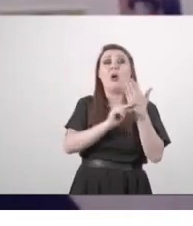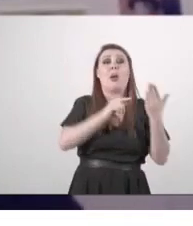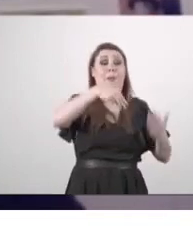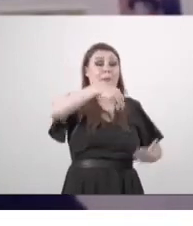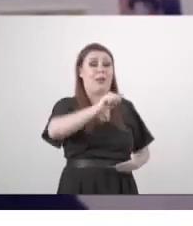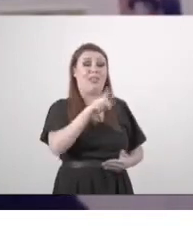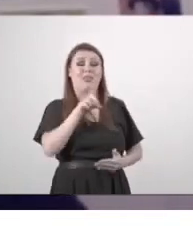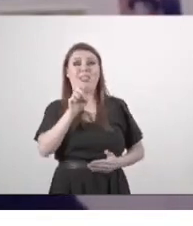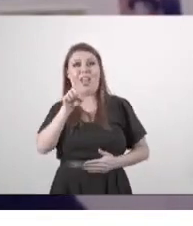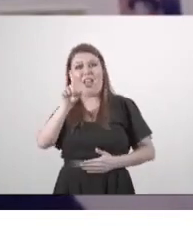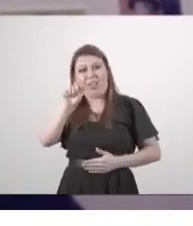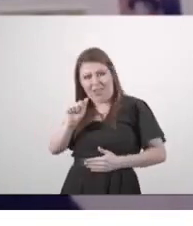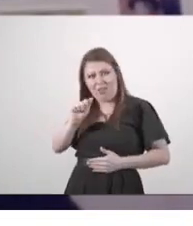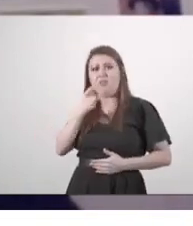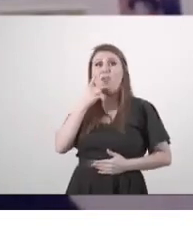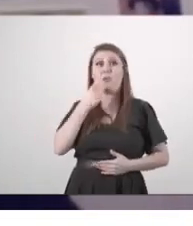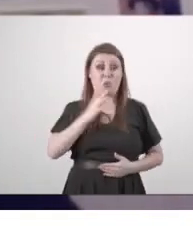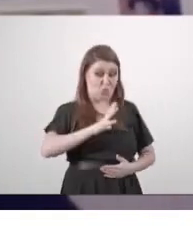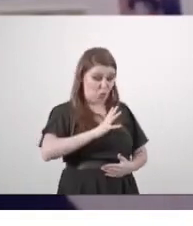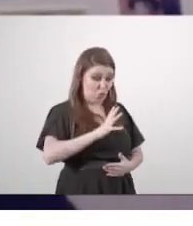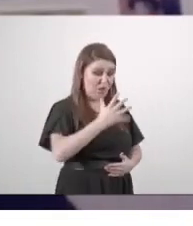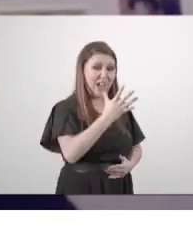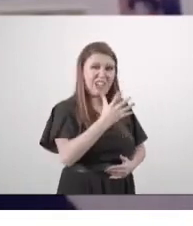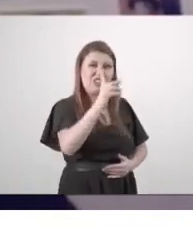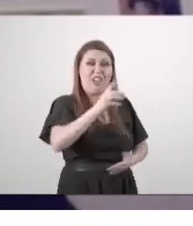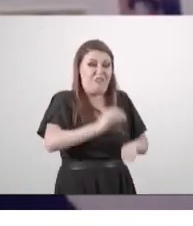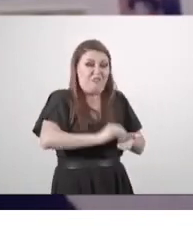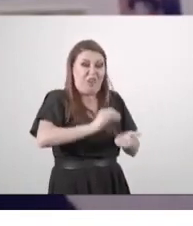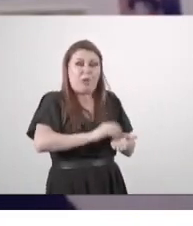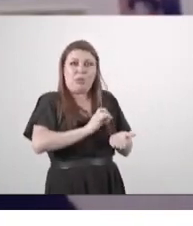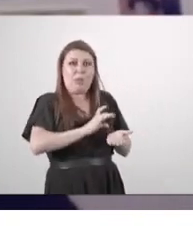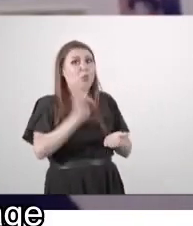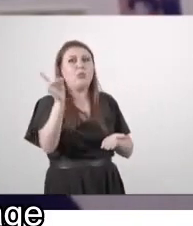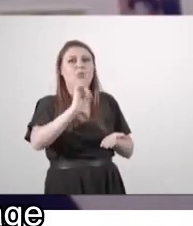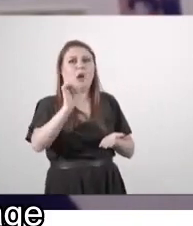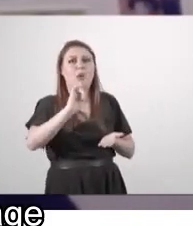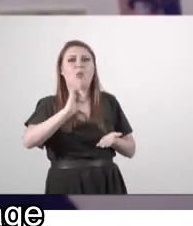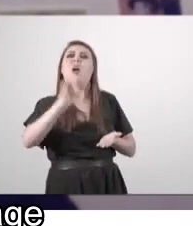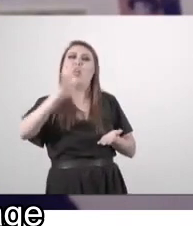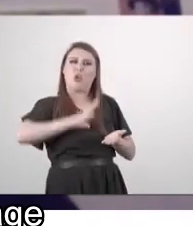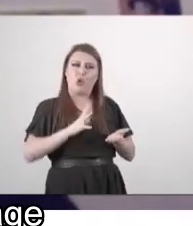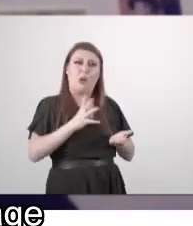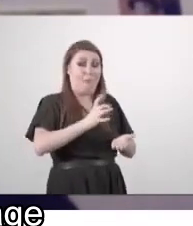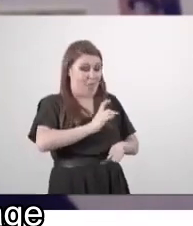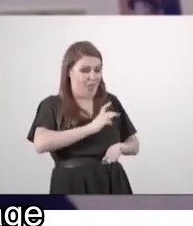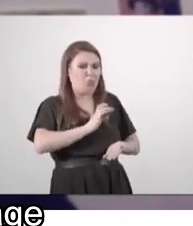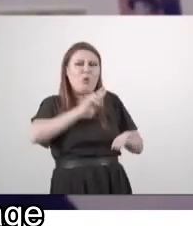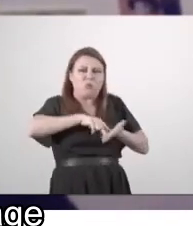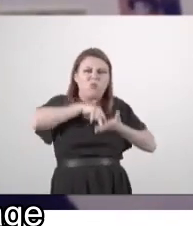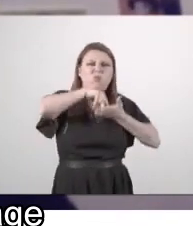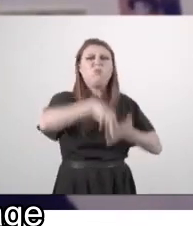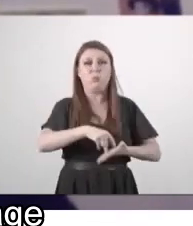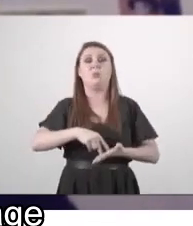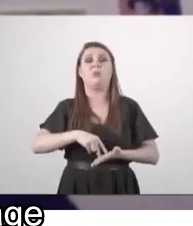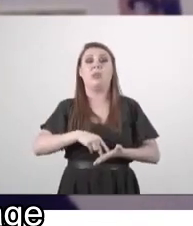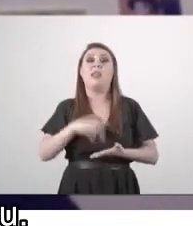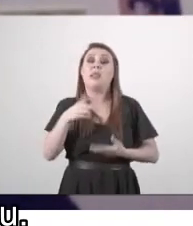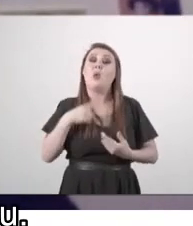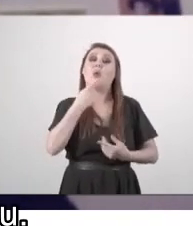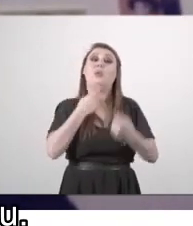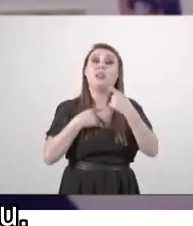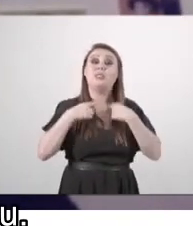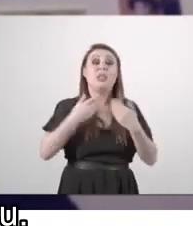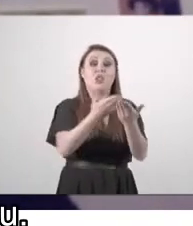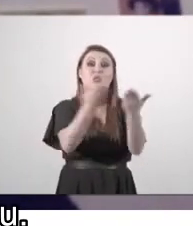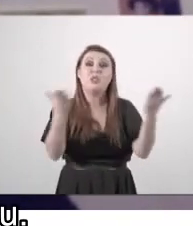que a coragem não é a ausência do medo, mas o triunfo sobre ele. Eu desejo que nunca lhes falte coragem na